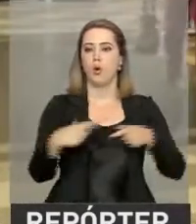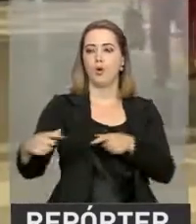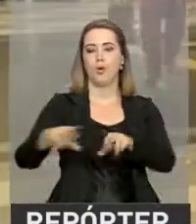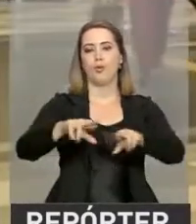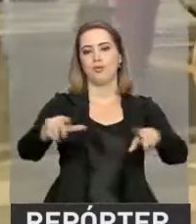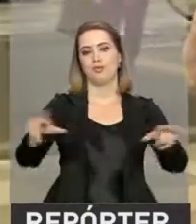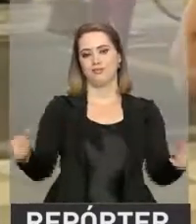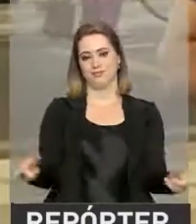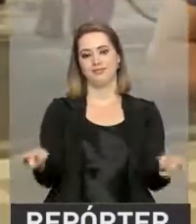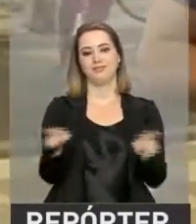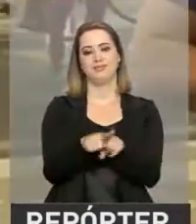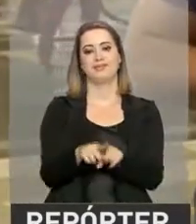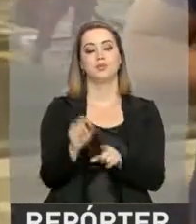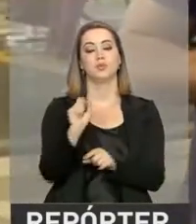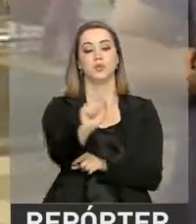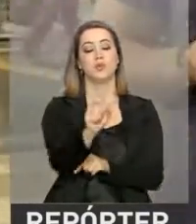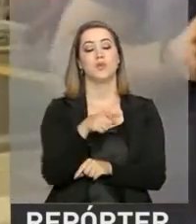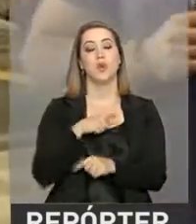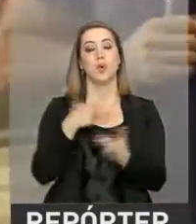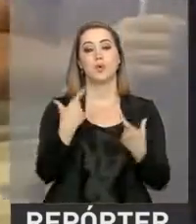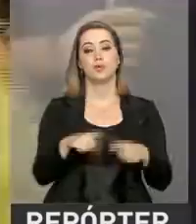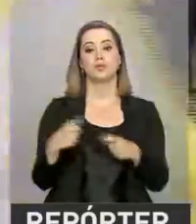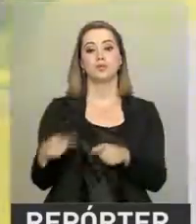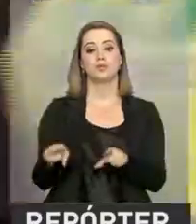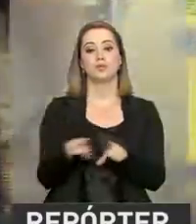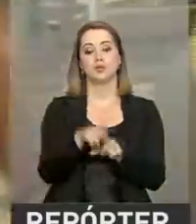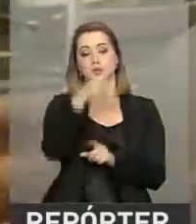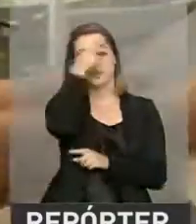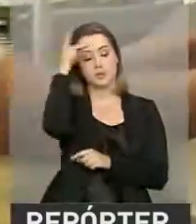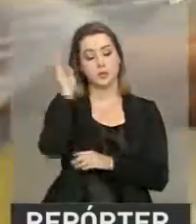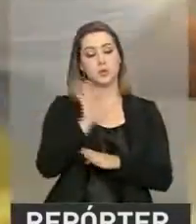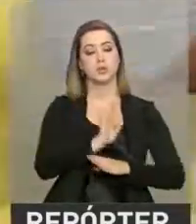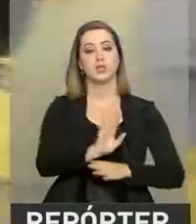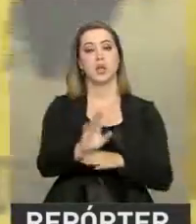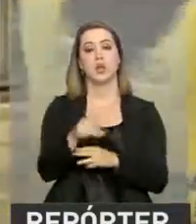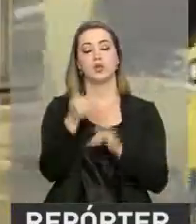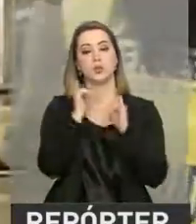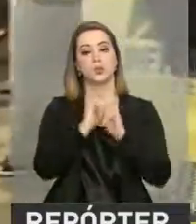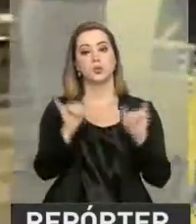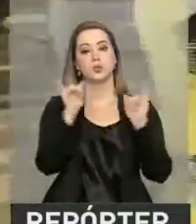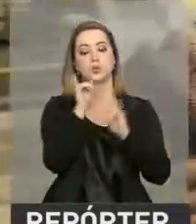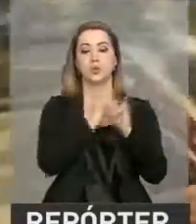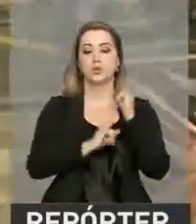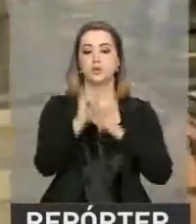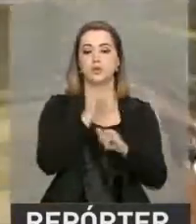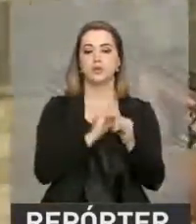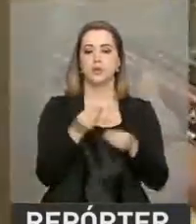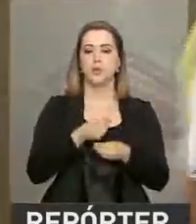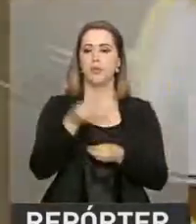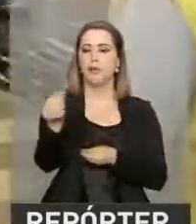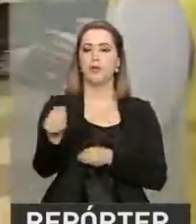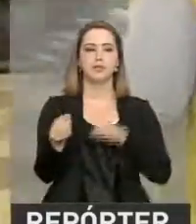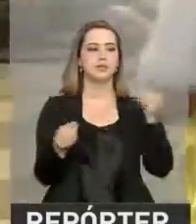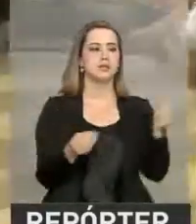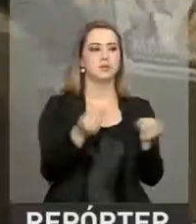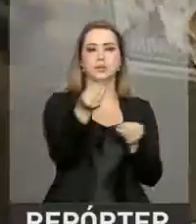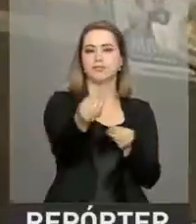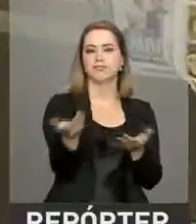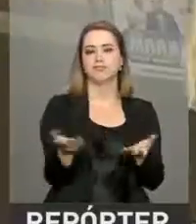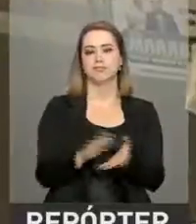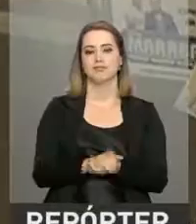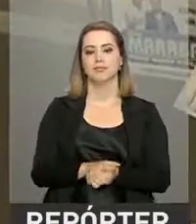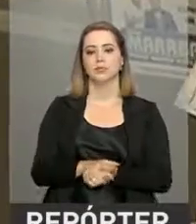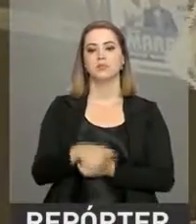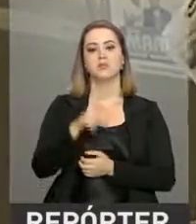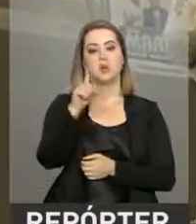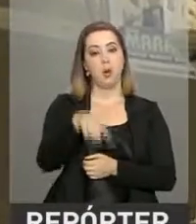os famosos amarelinhos que são aqueles agentes que ajudam dando informações pegam os livros e sair espalhando pelos a gol é uma